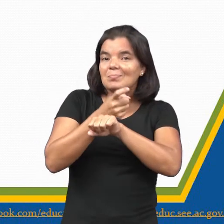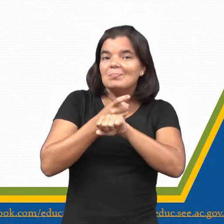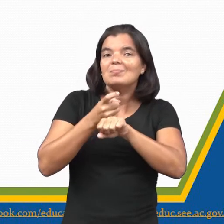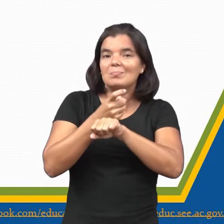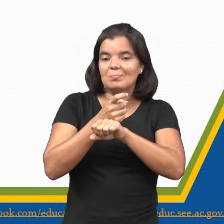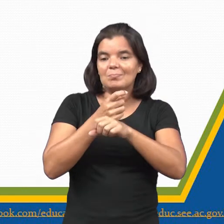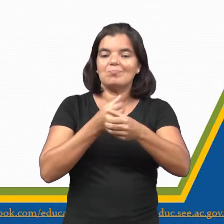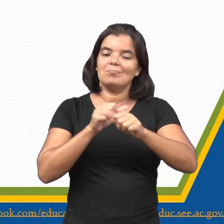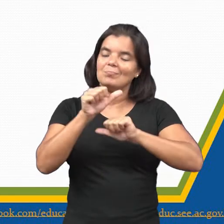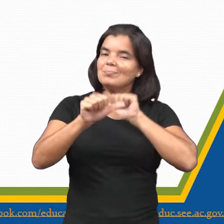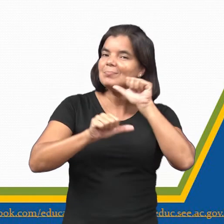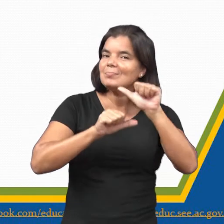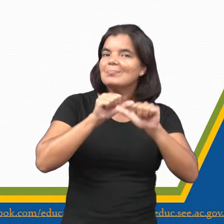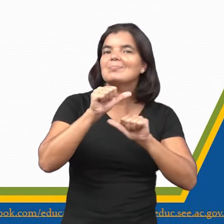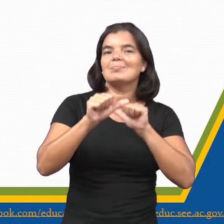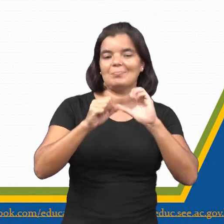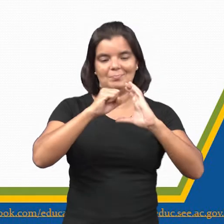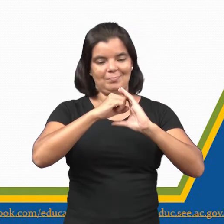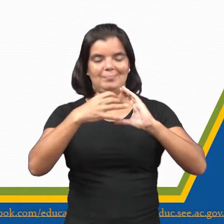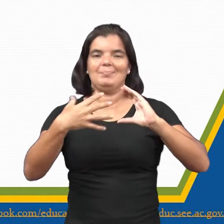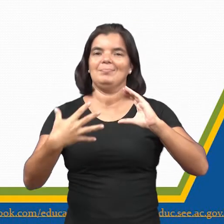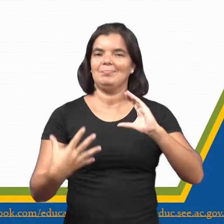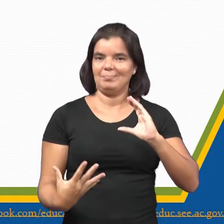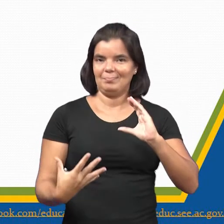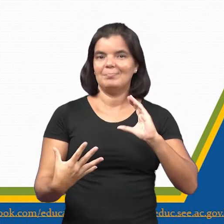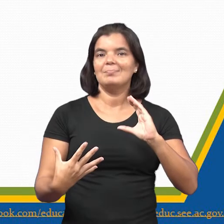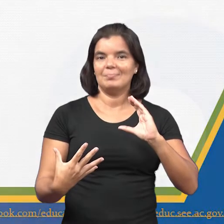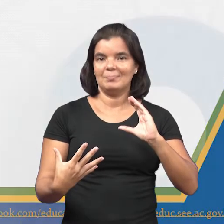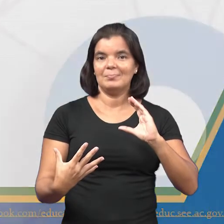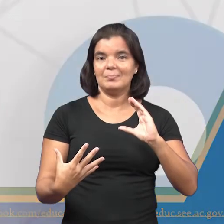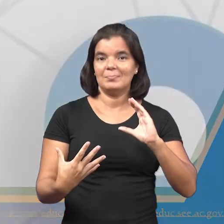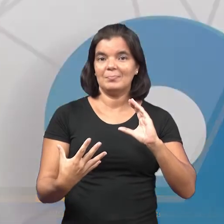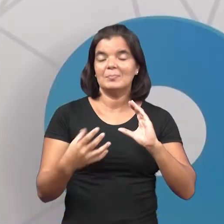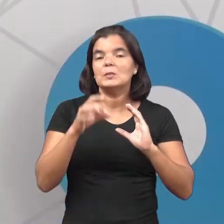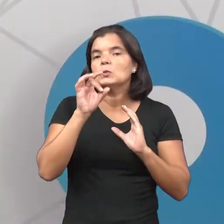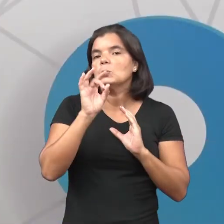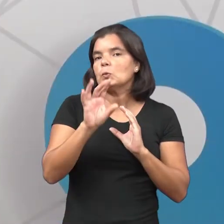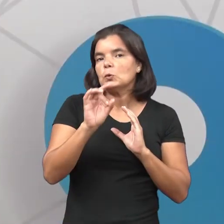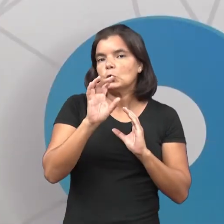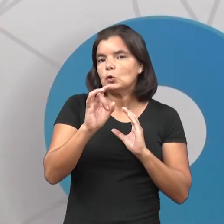está transformando as características da gatinha. Não é